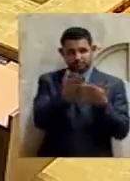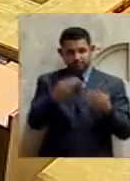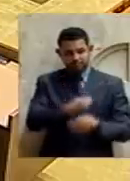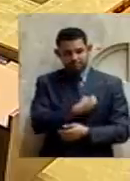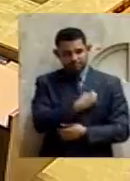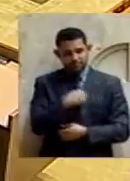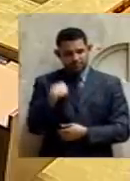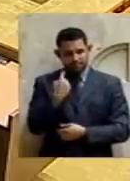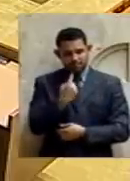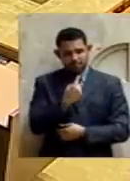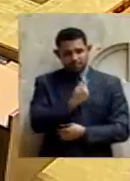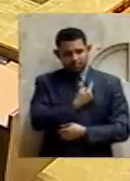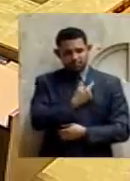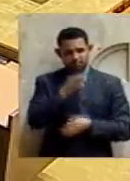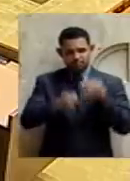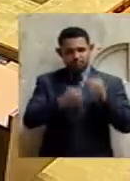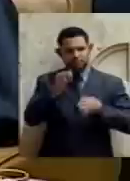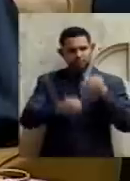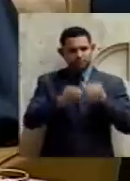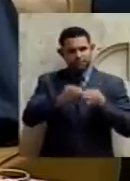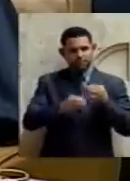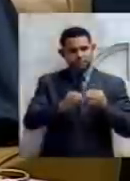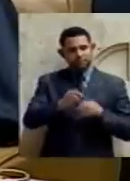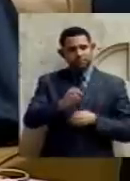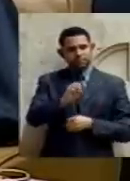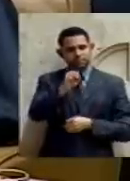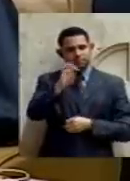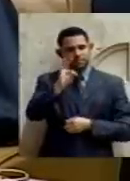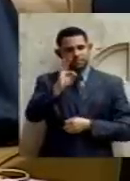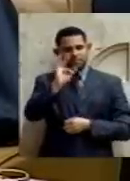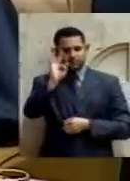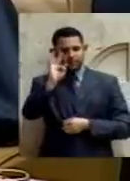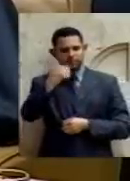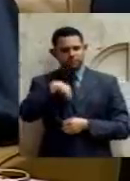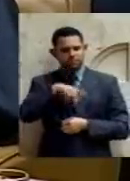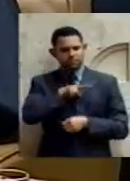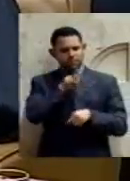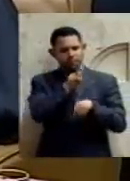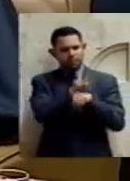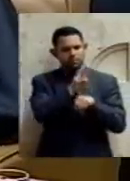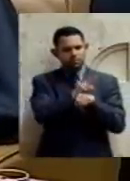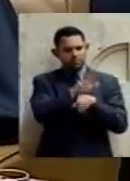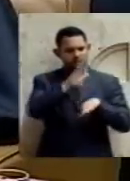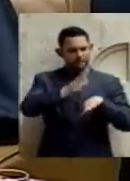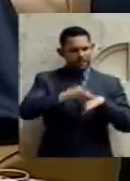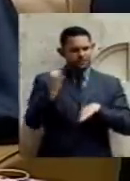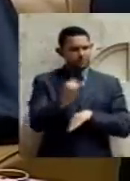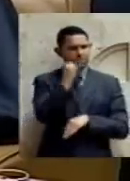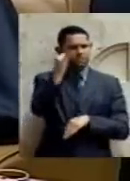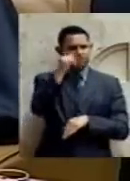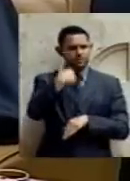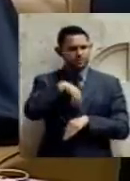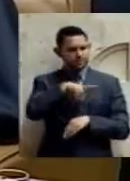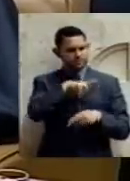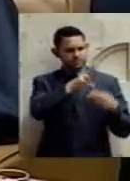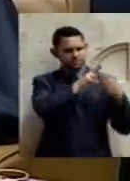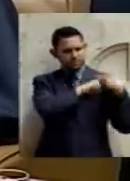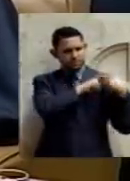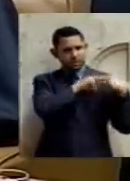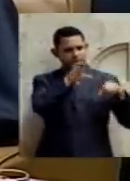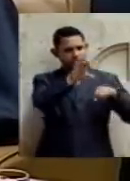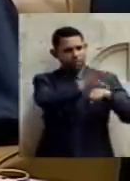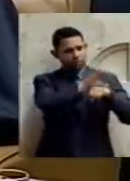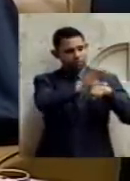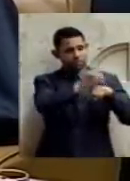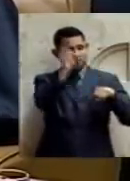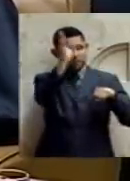nós, juízes do Supremo Tribunal Federal, somos guardiões da mais sagrada ordem jurídica, a Constituição